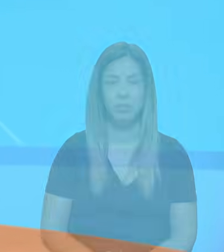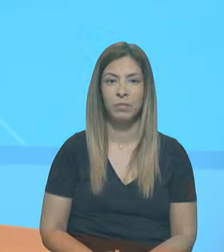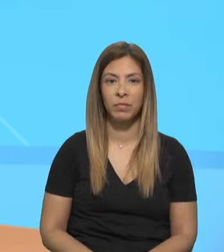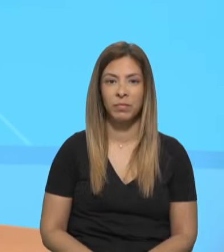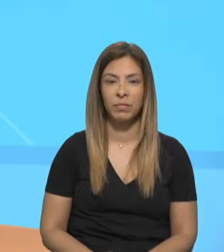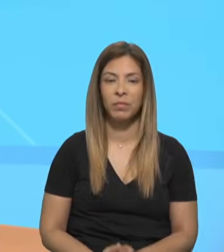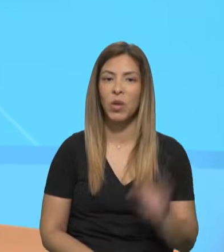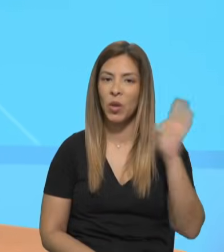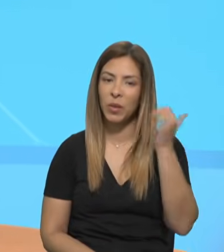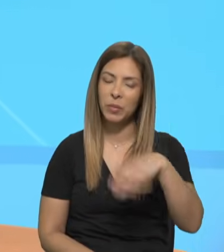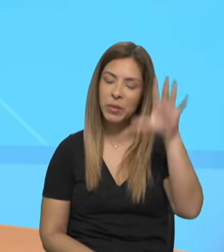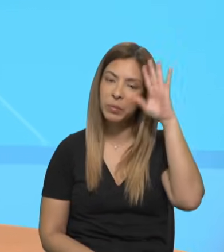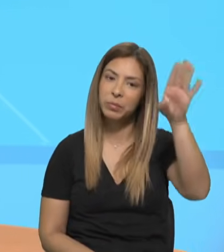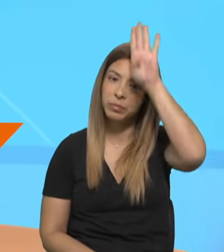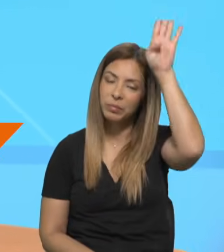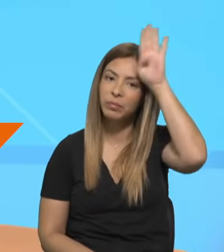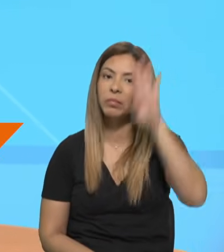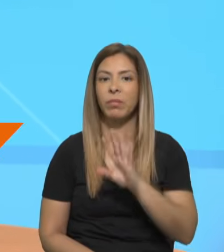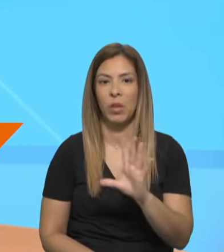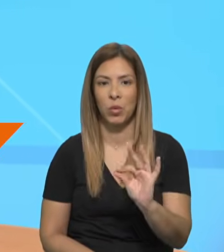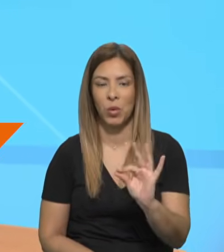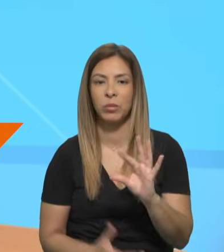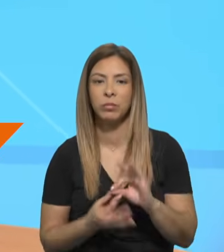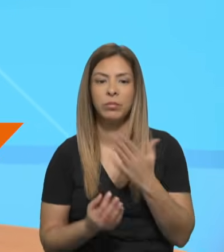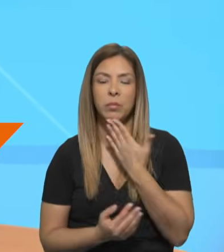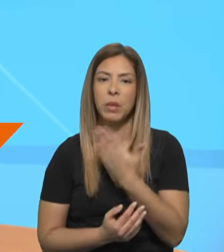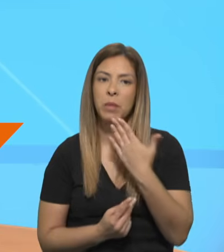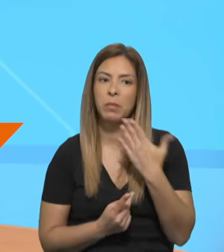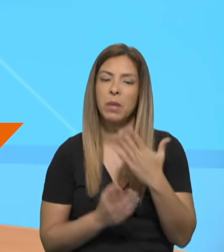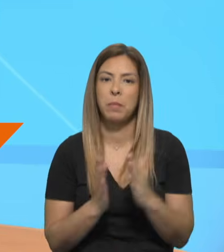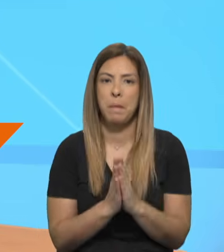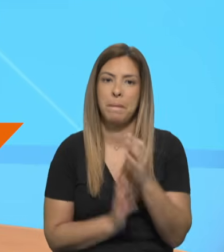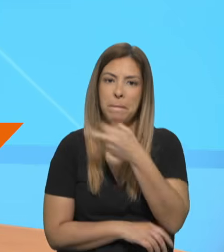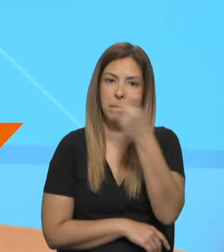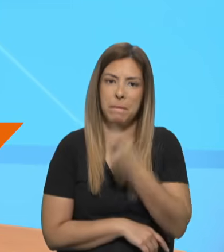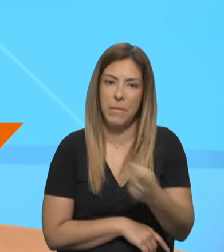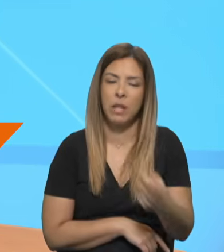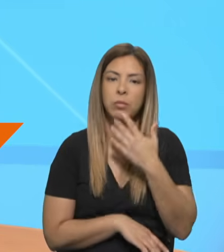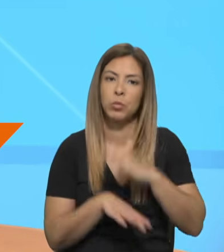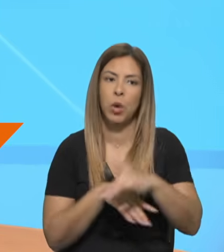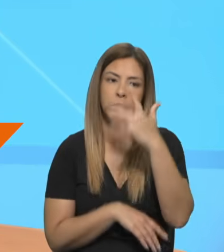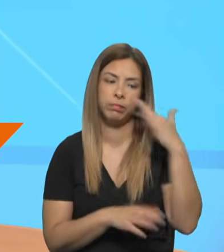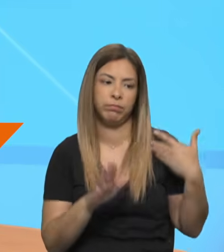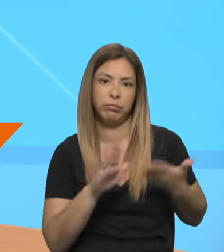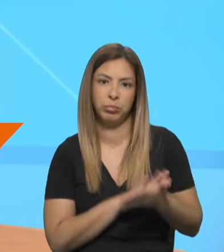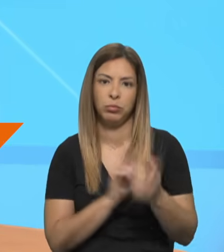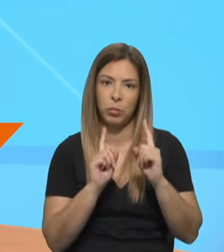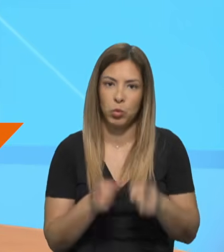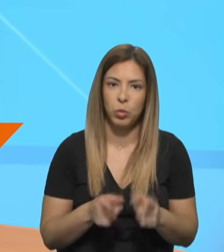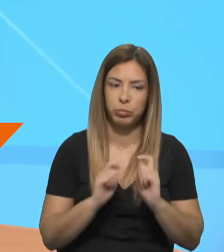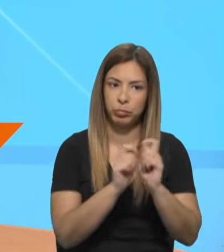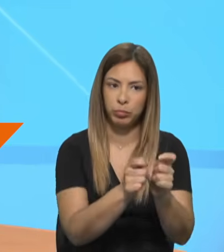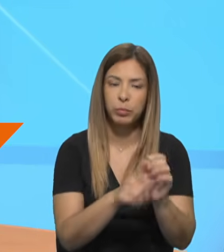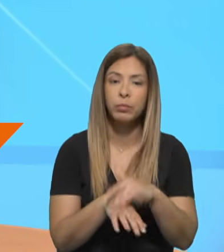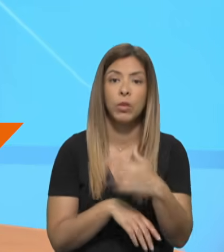Olá, muito boa tarde. O Papa Leão XIV repete apelos à paz desde o momento da sua eleição. Uma voz da América